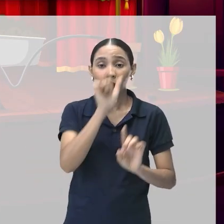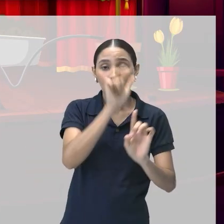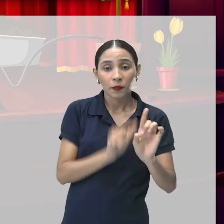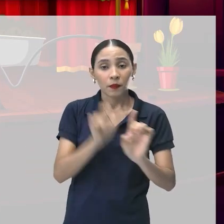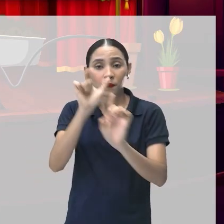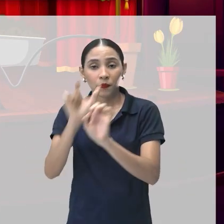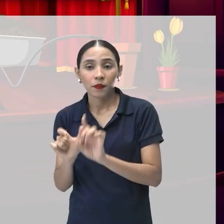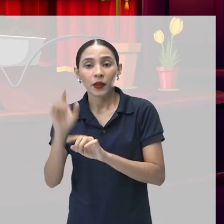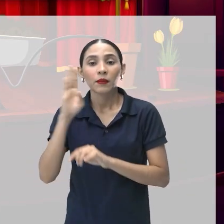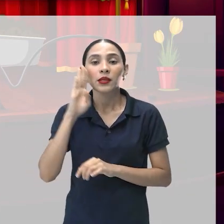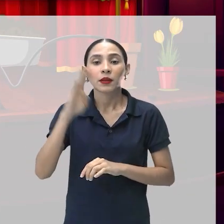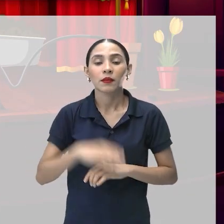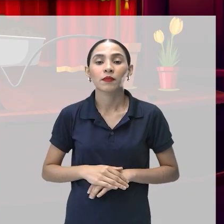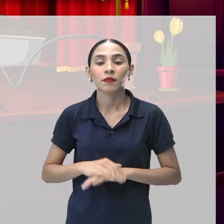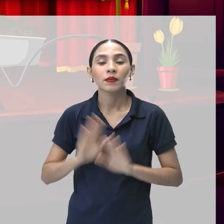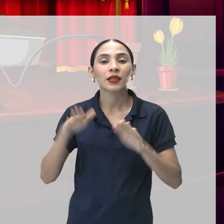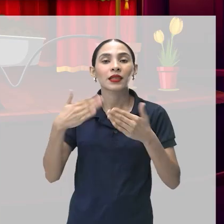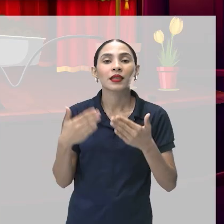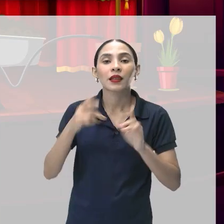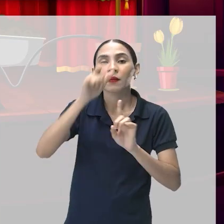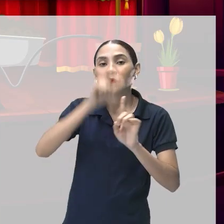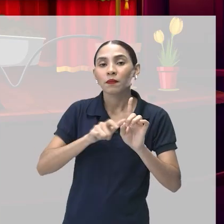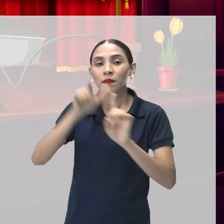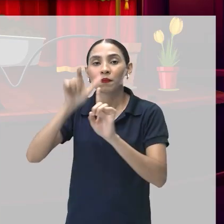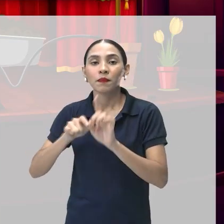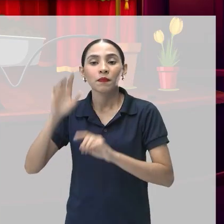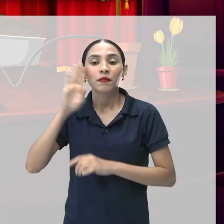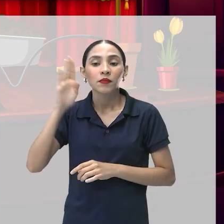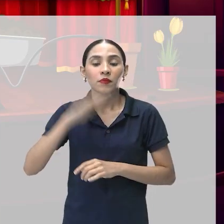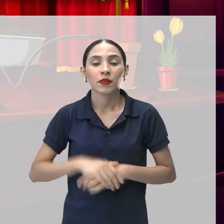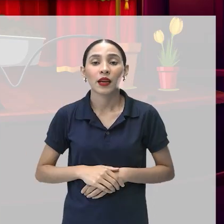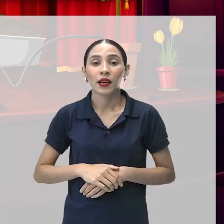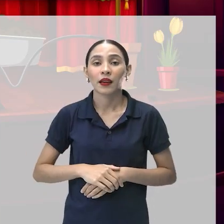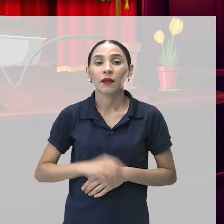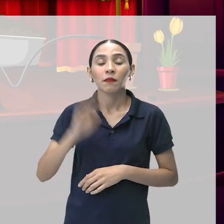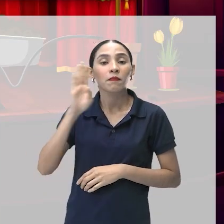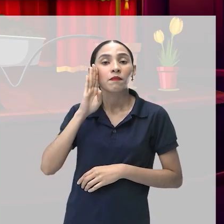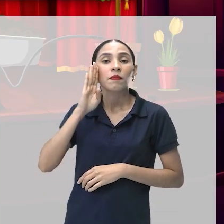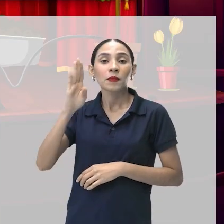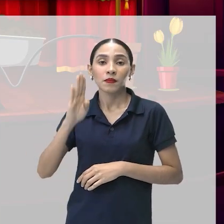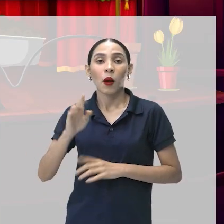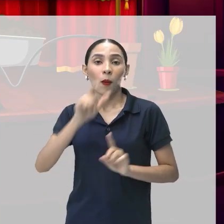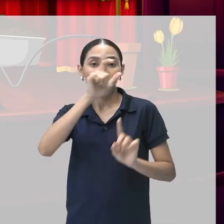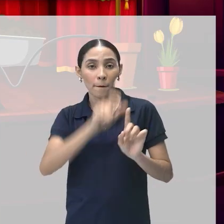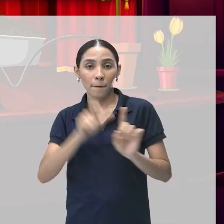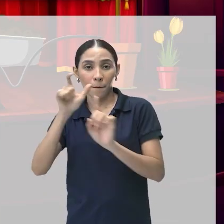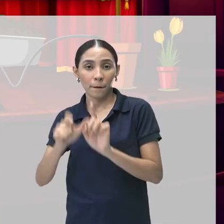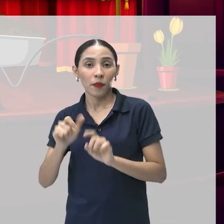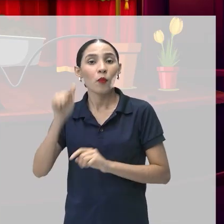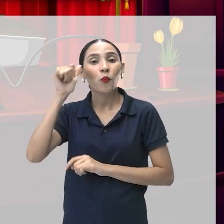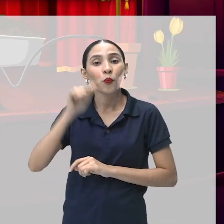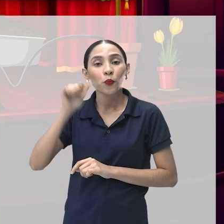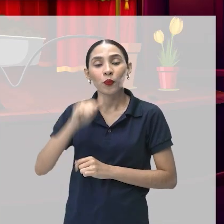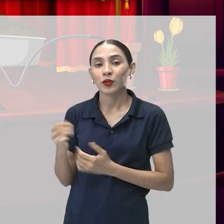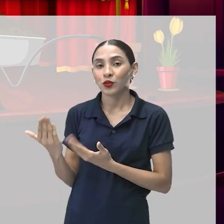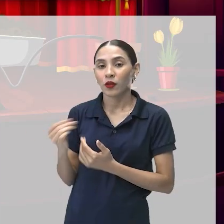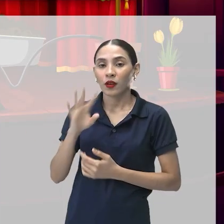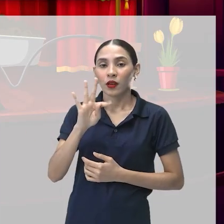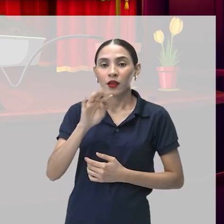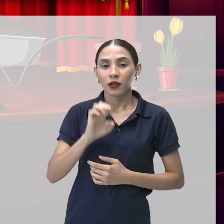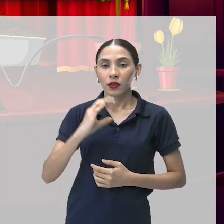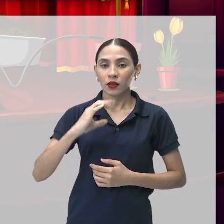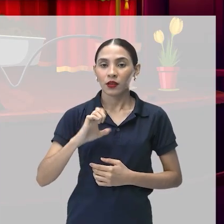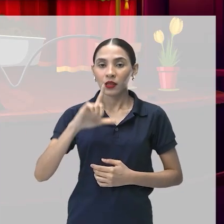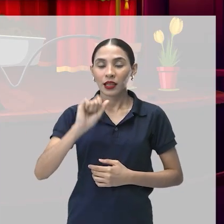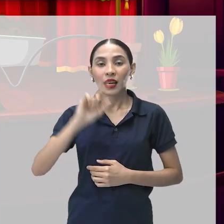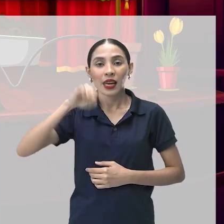personagens principais são... Quem são o personagem principal? Quem é o personagem principal? A moça tecelã. Ela é o quê?